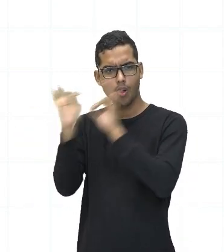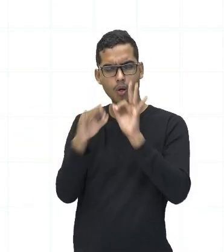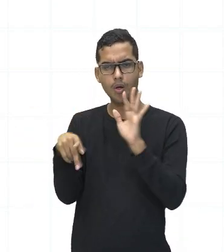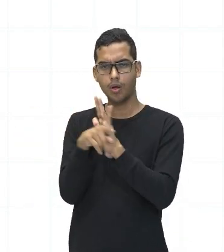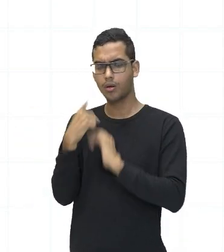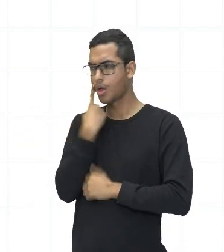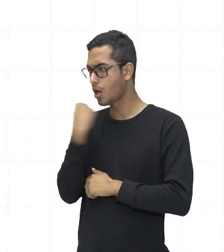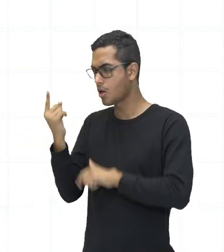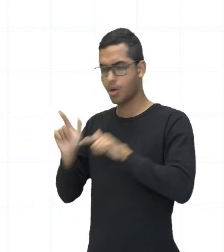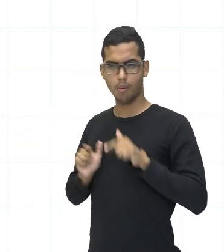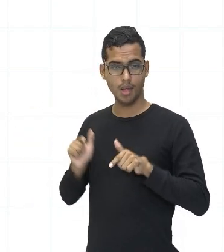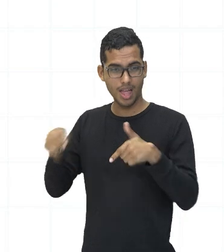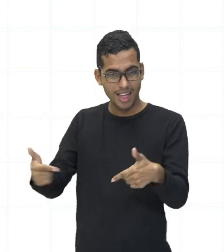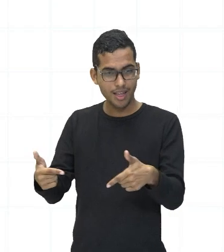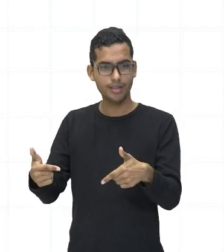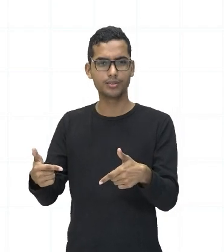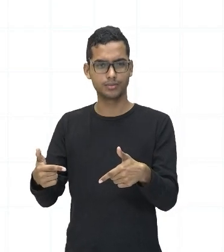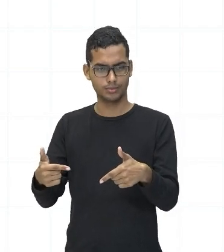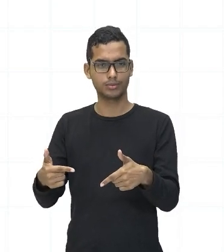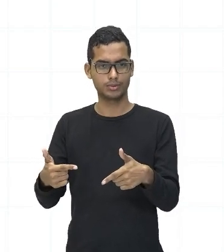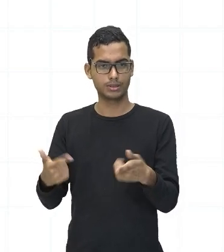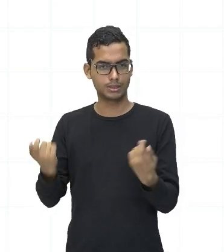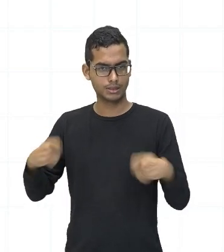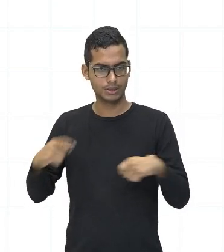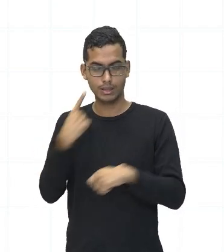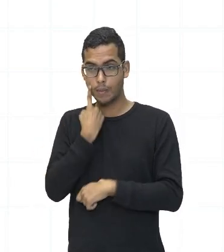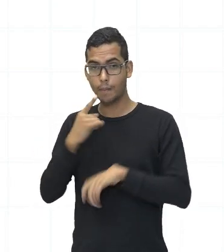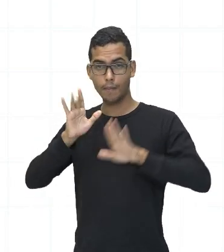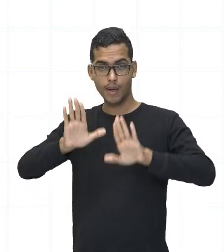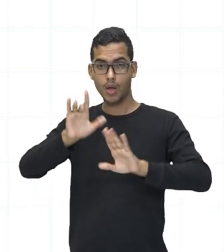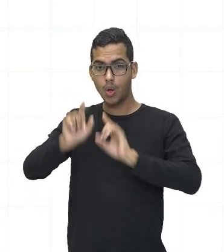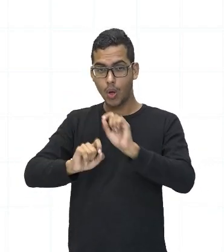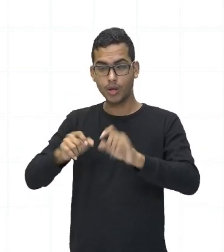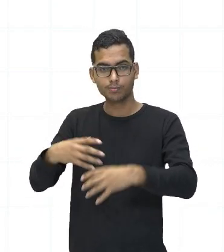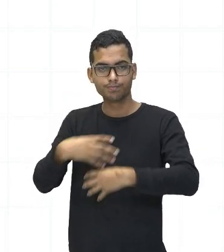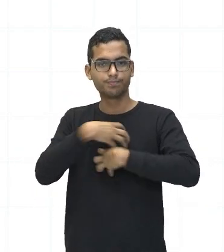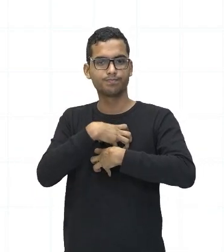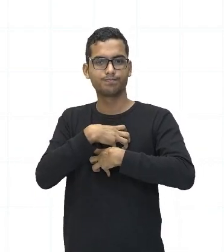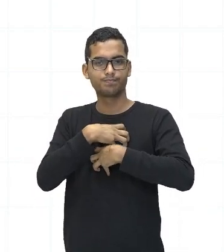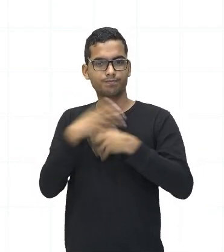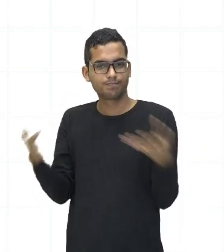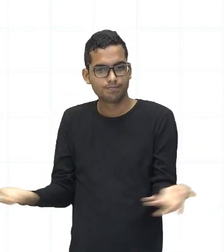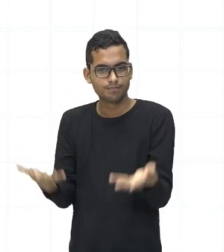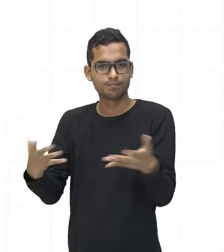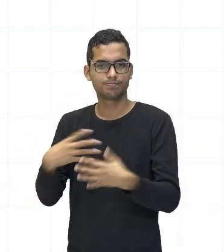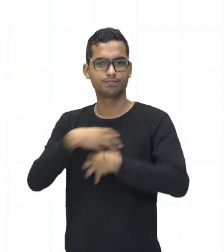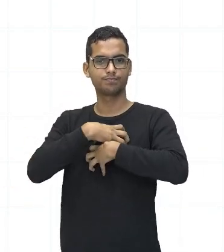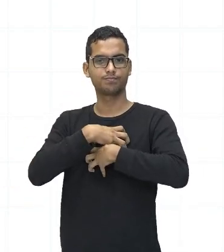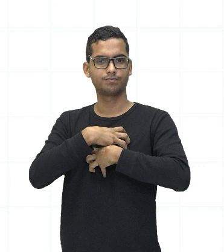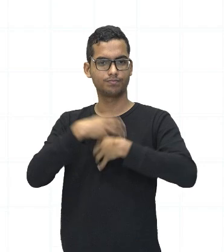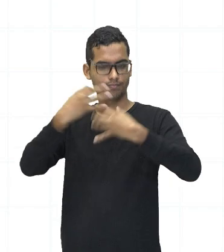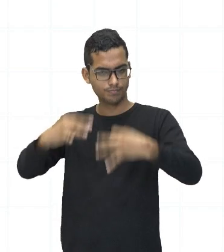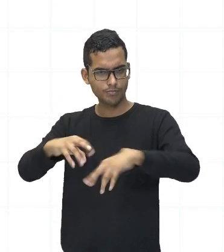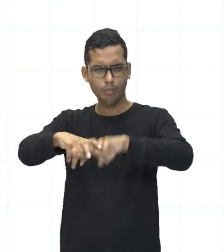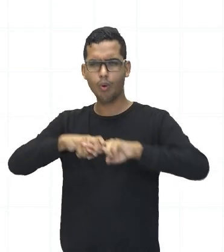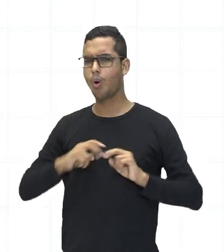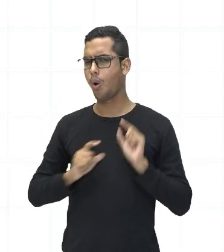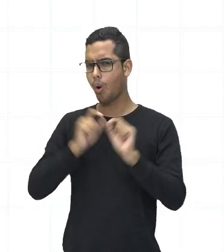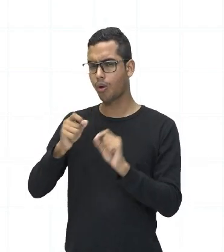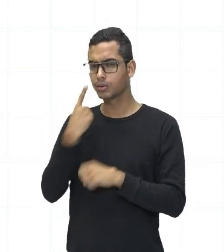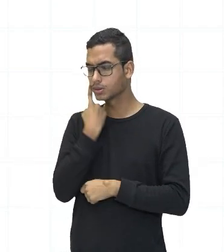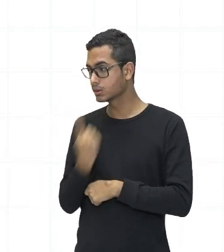nenhuma ação a ser tomada, porém ele sensibiliza, não é? Porque é a partir da ideia